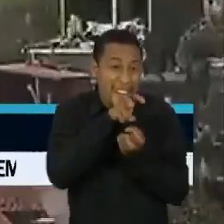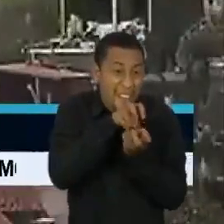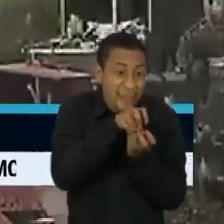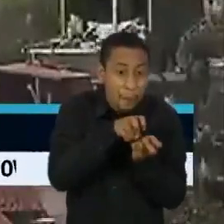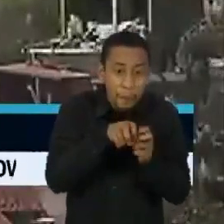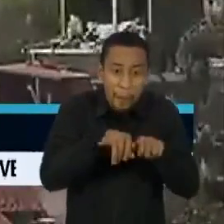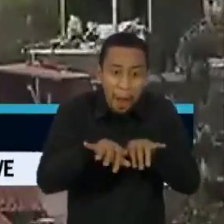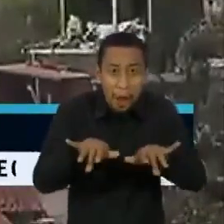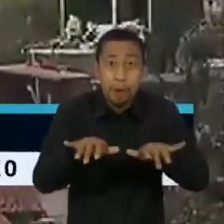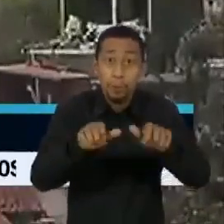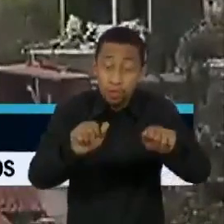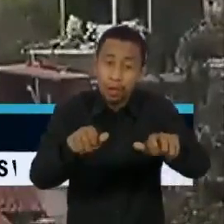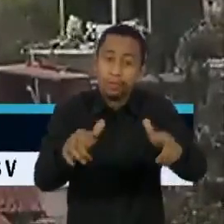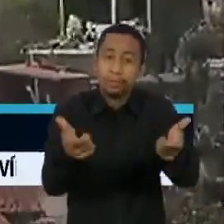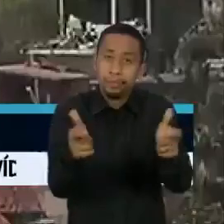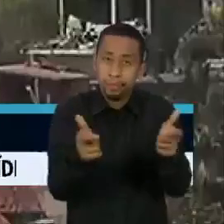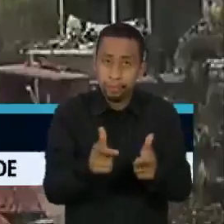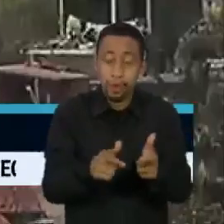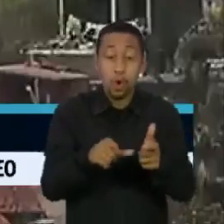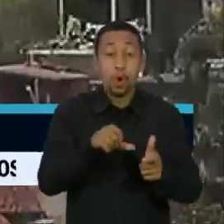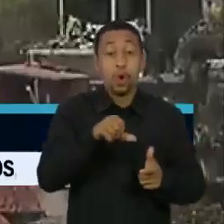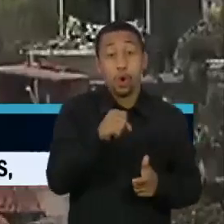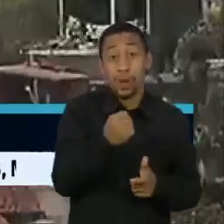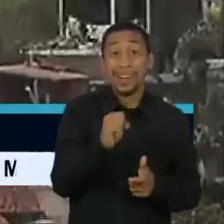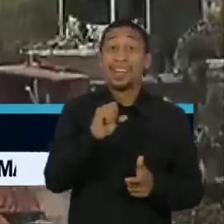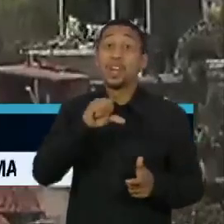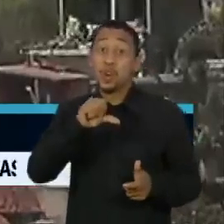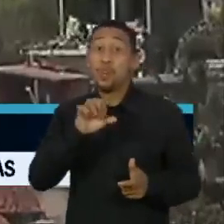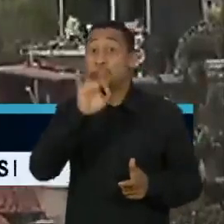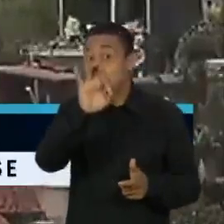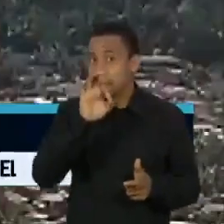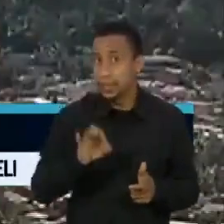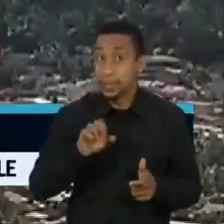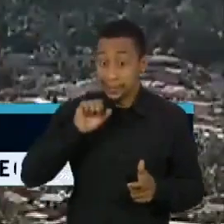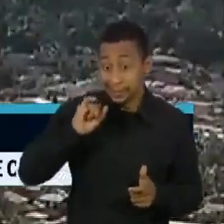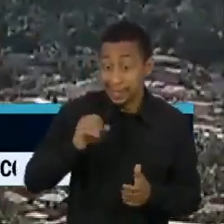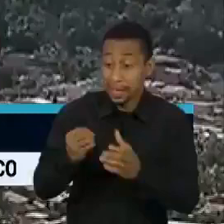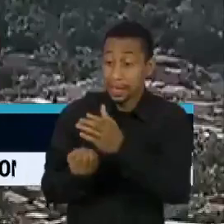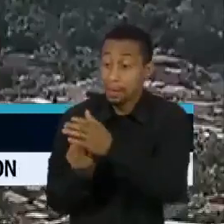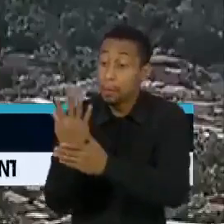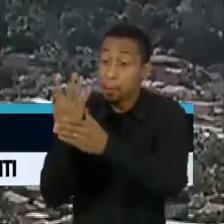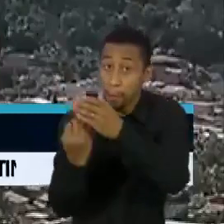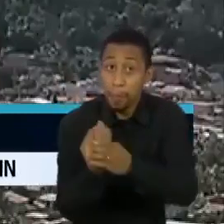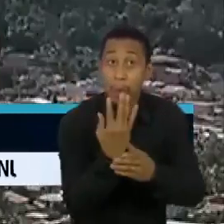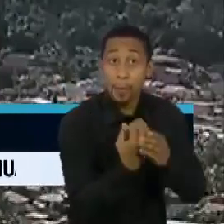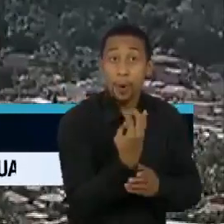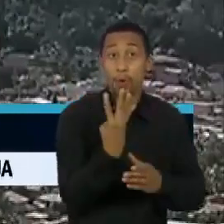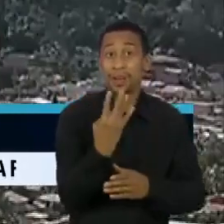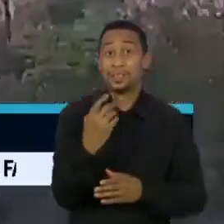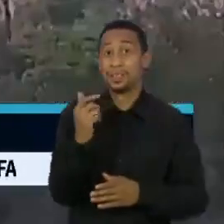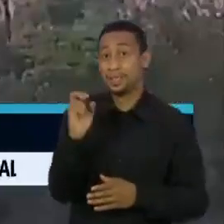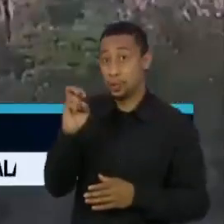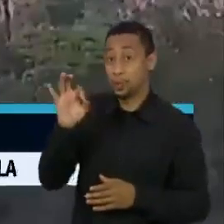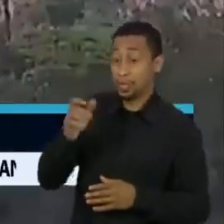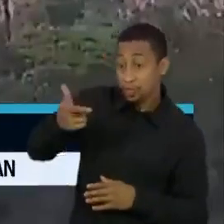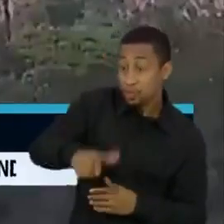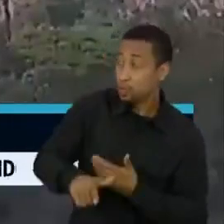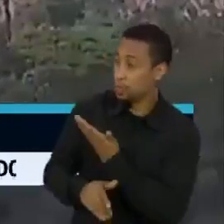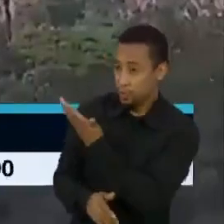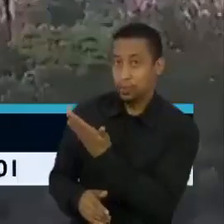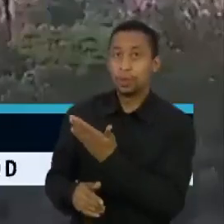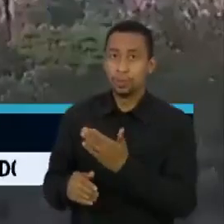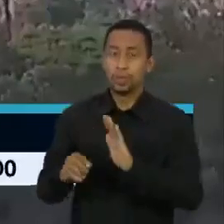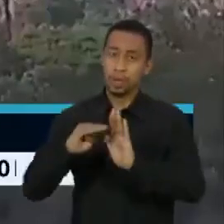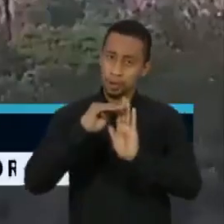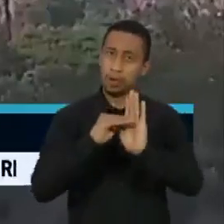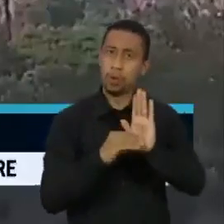até 89% se 45% da Mata Atlântica fosse reflorestada nos moldes propostos pelo novo